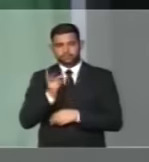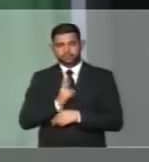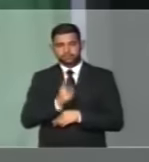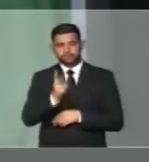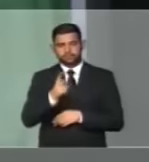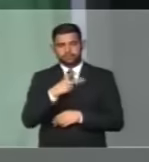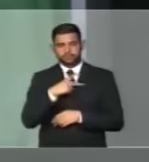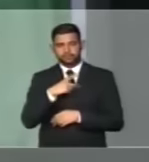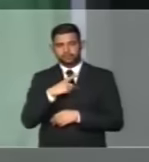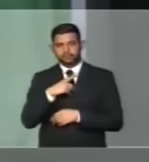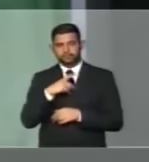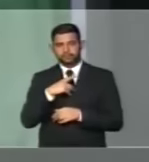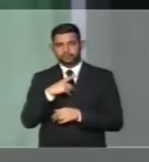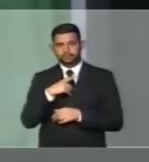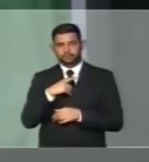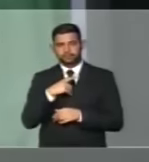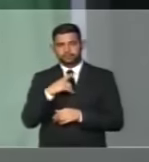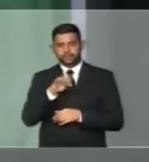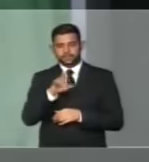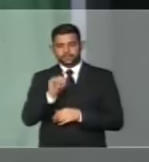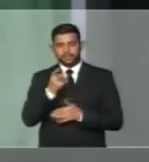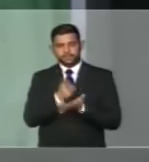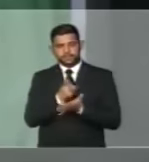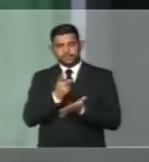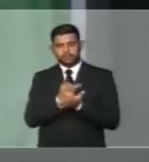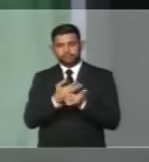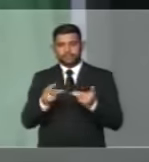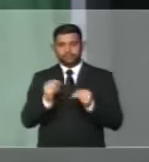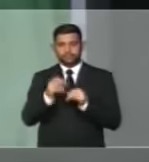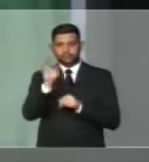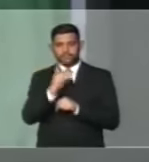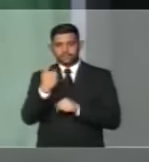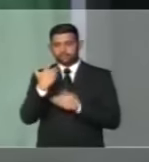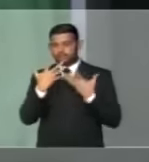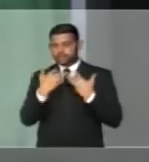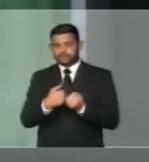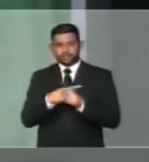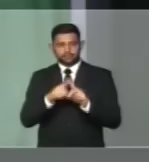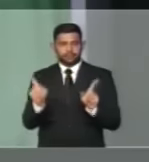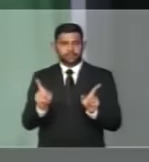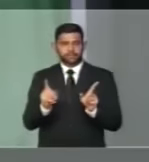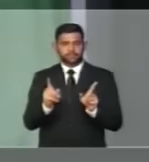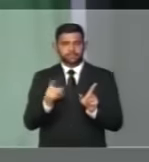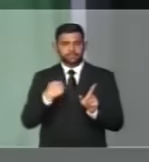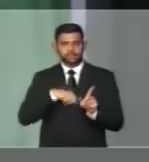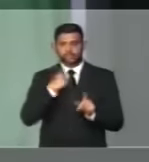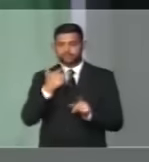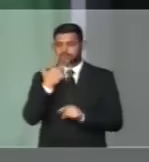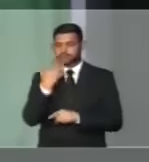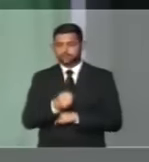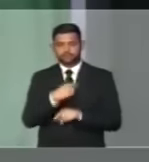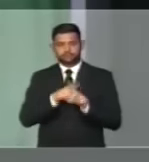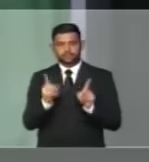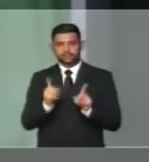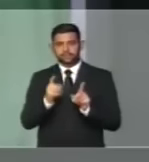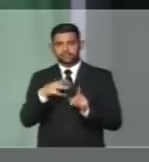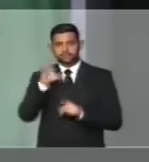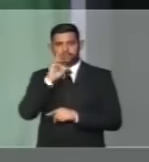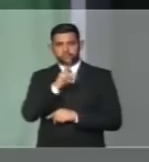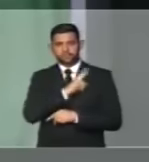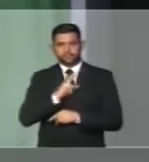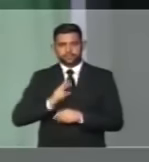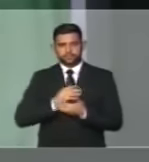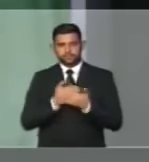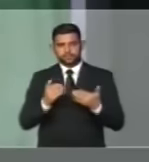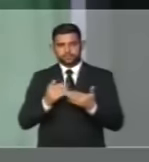sido lesada de forma incessante. O país não aceita, nós não aceitamos. E, senhor